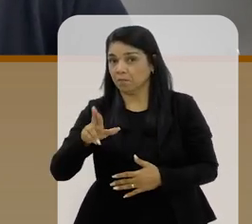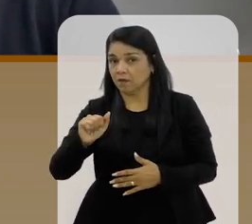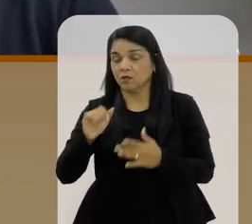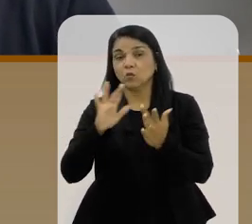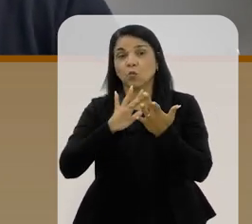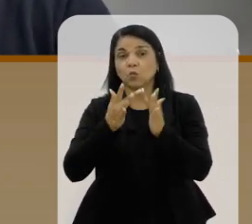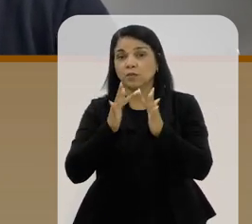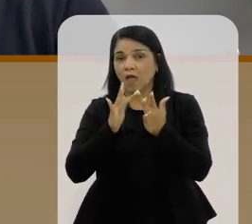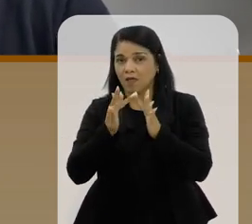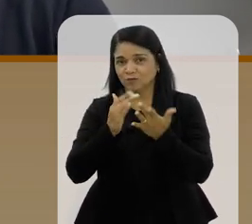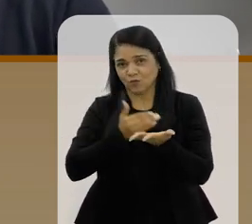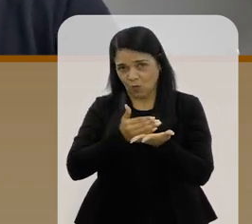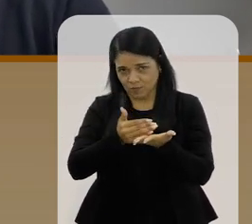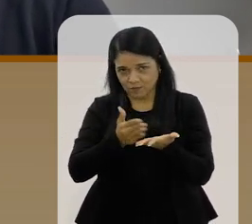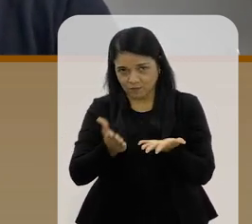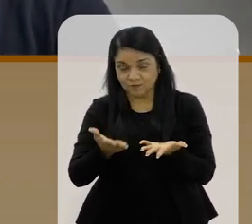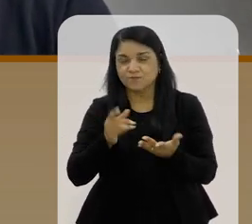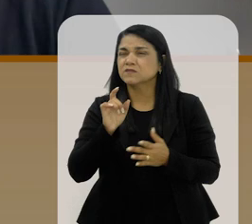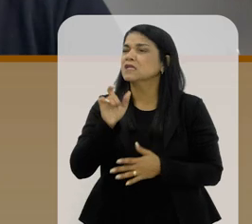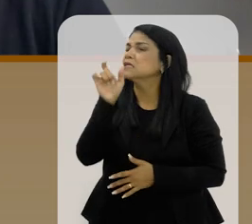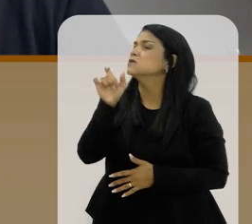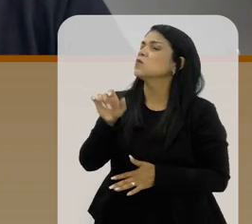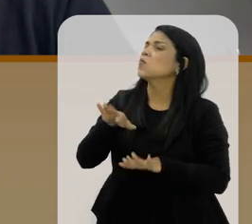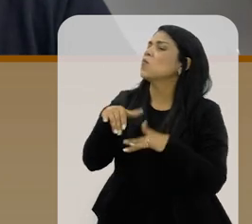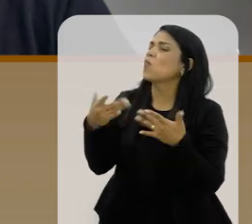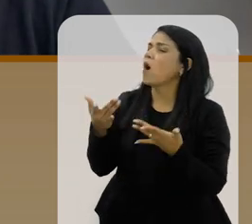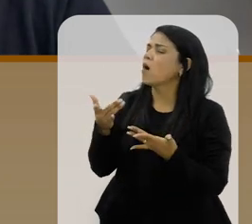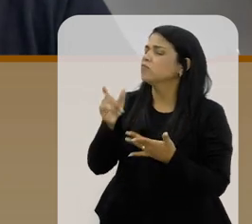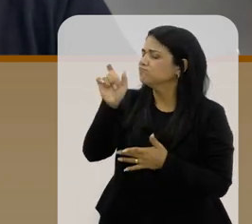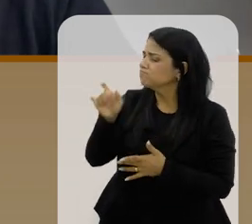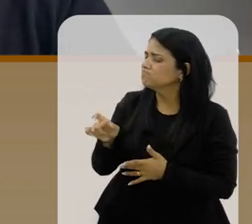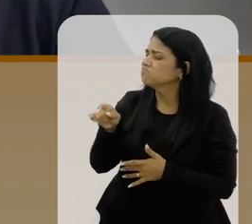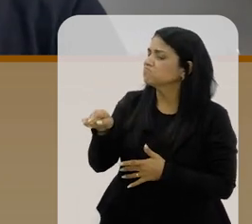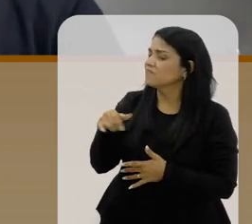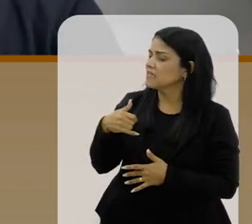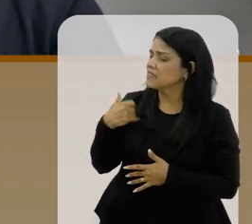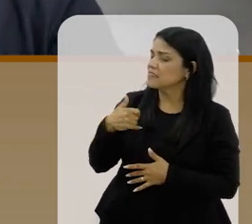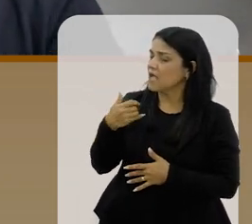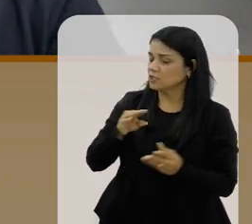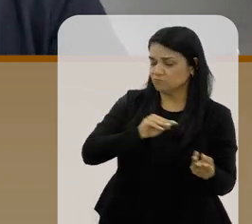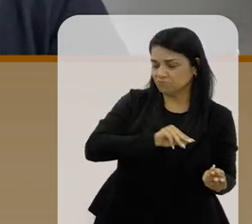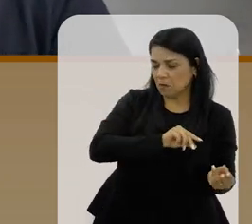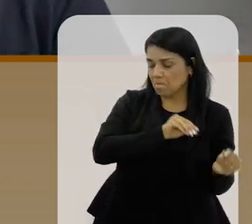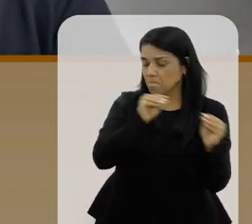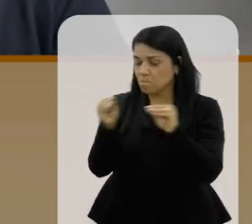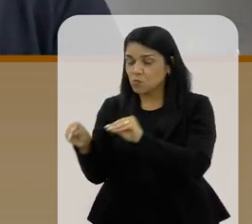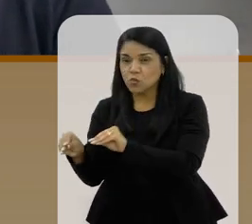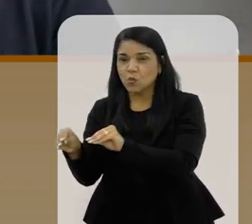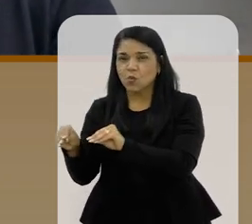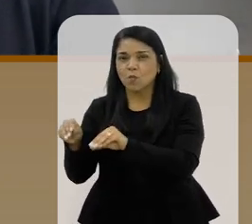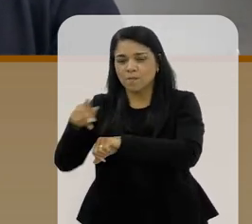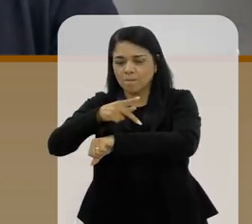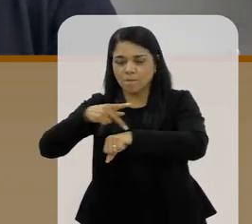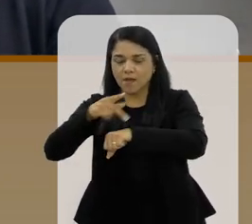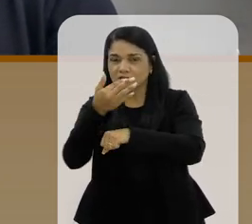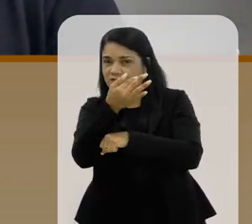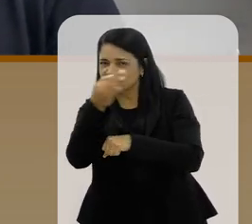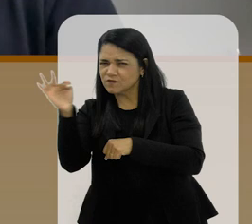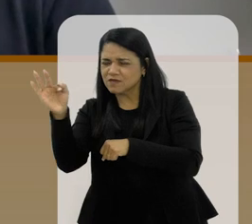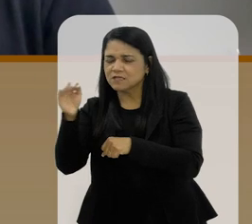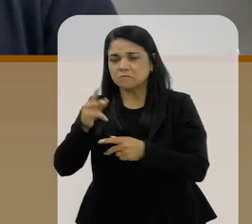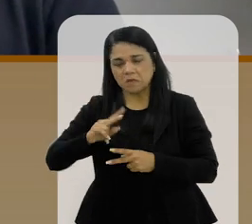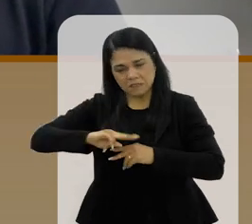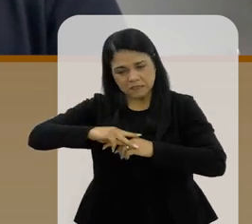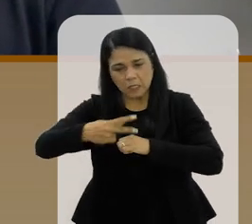início. E aí, com que idade você se mudou para a França para dar sequência na